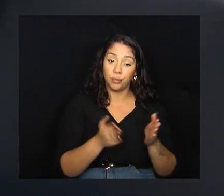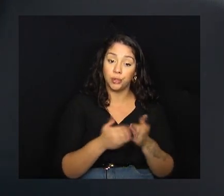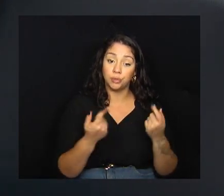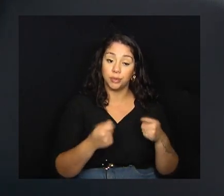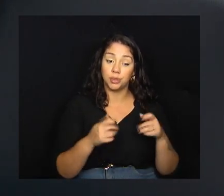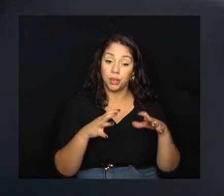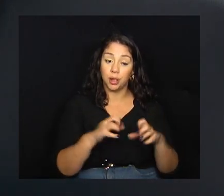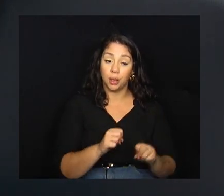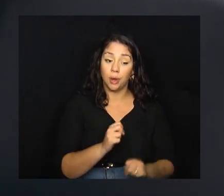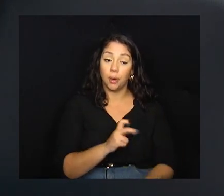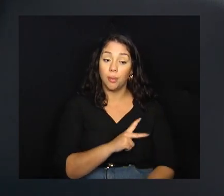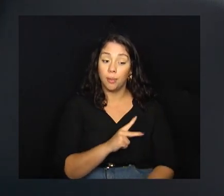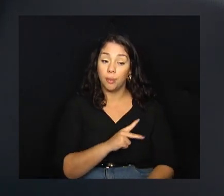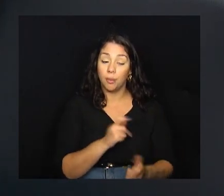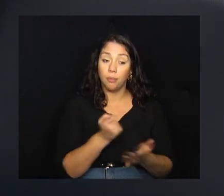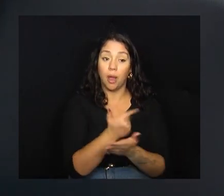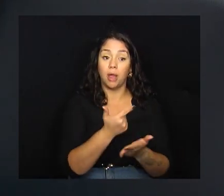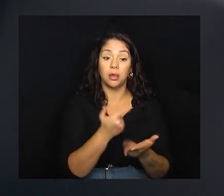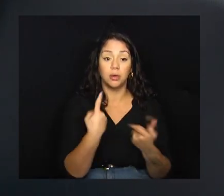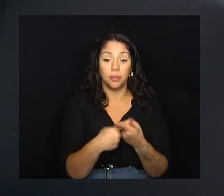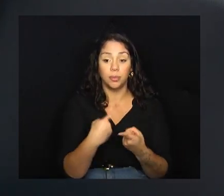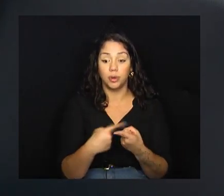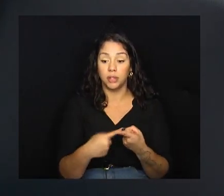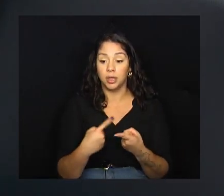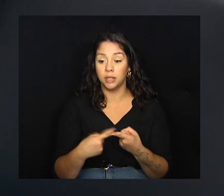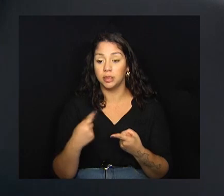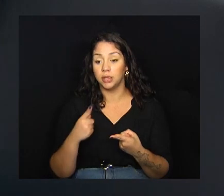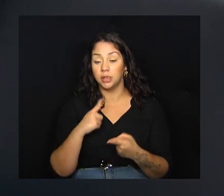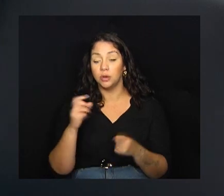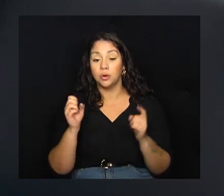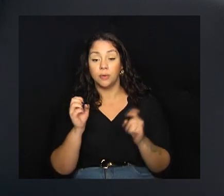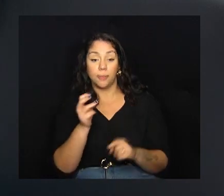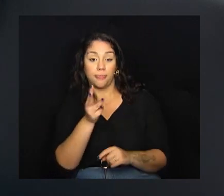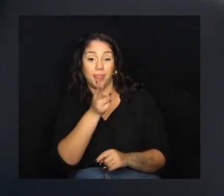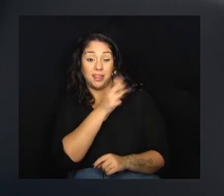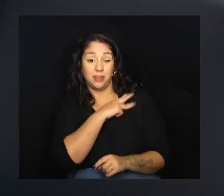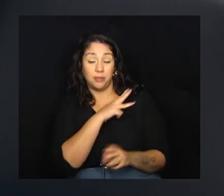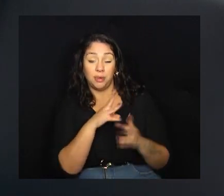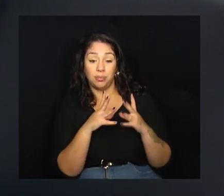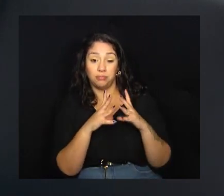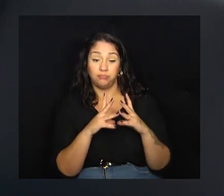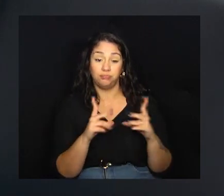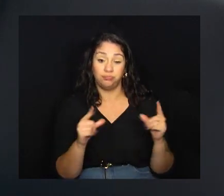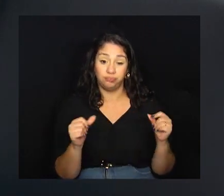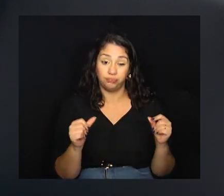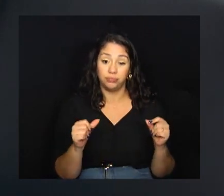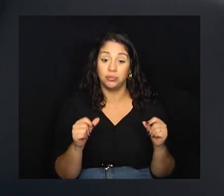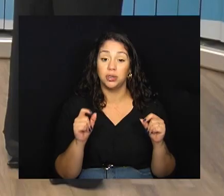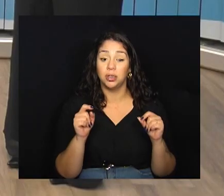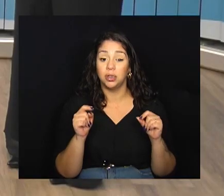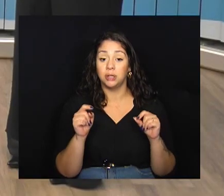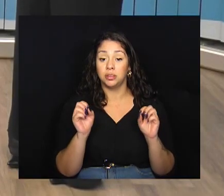Por Conta do defasagem do ensino médio que nós temos nas escolas